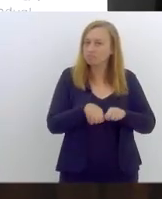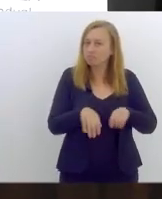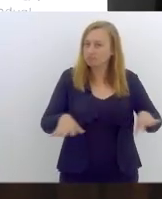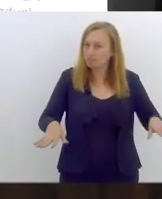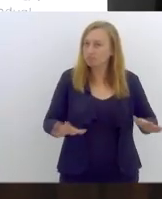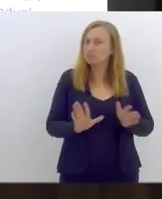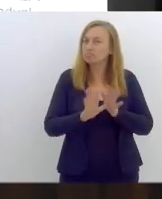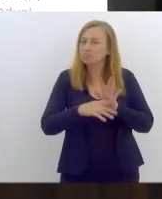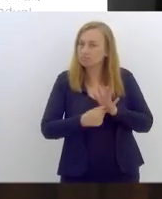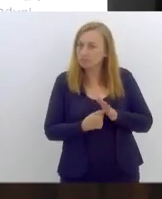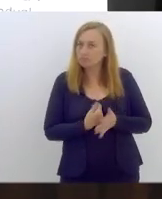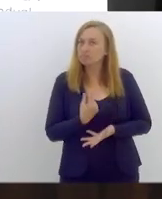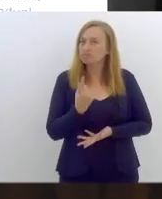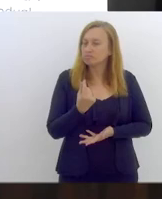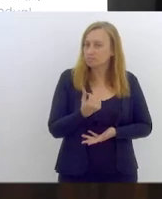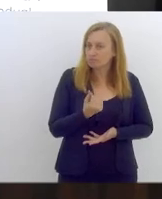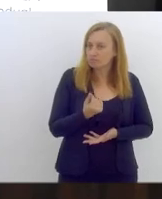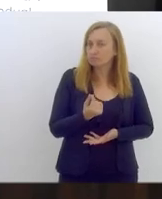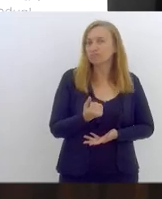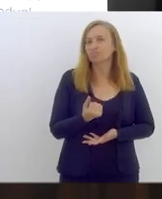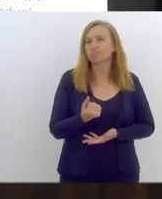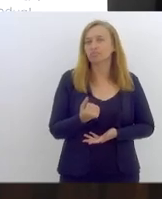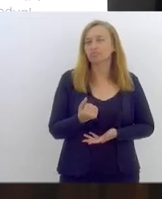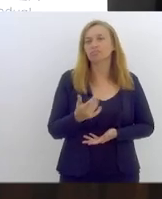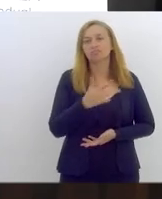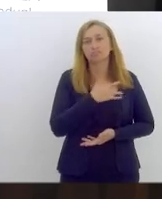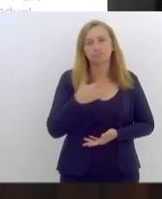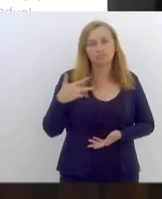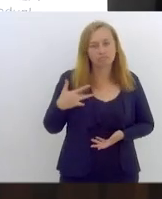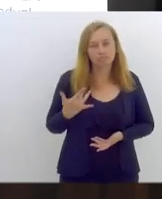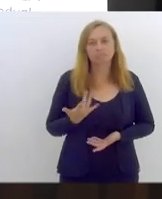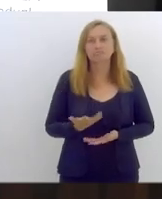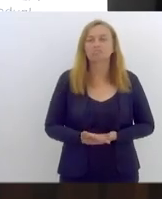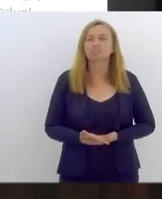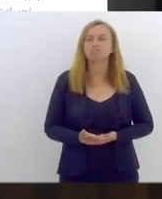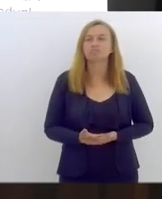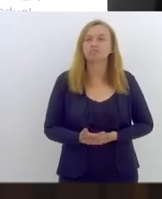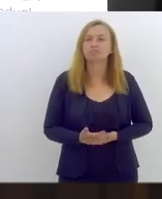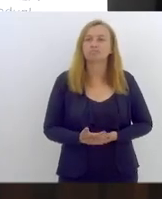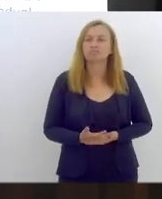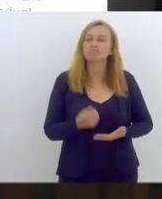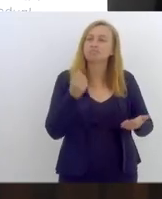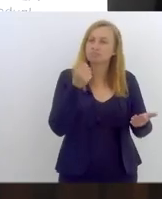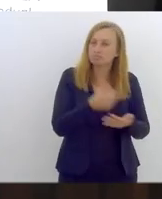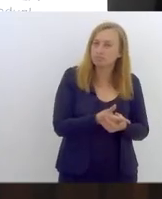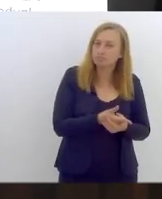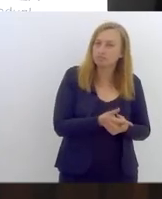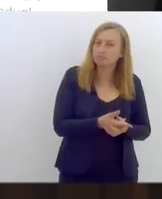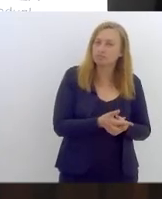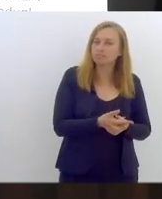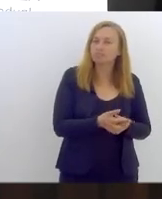ele roubou utilizando recursos da saúde que deveriam comprar